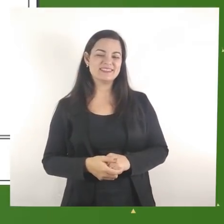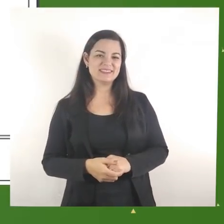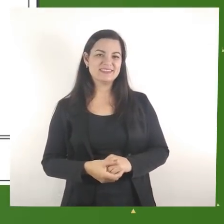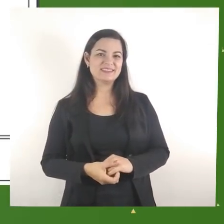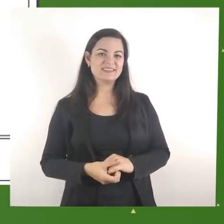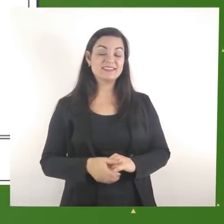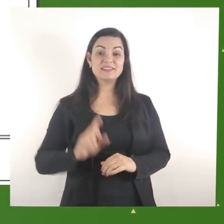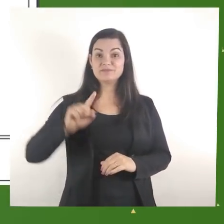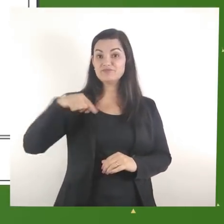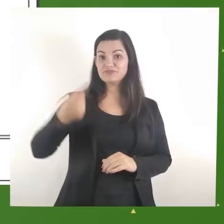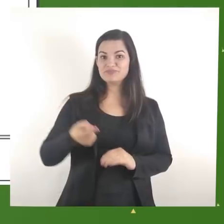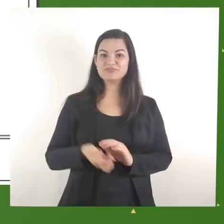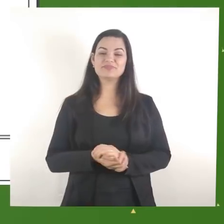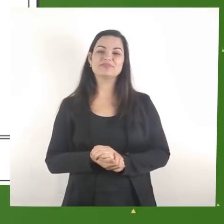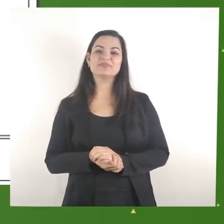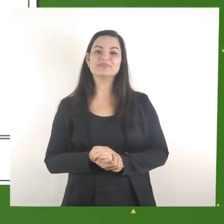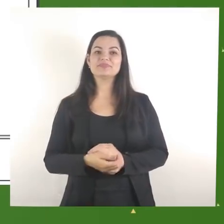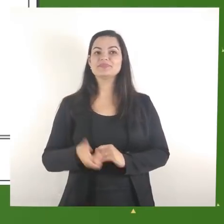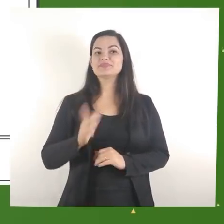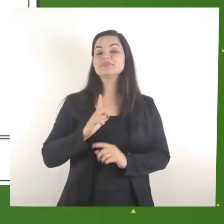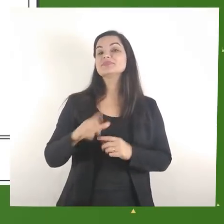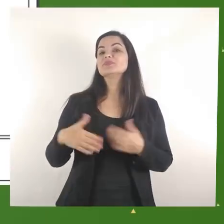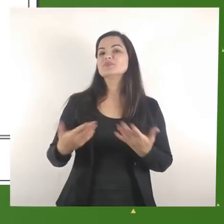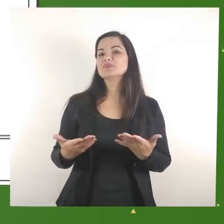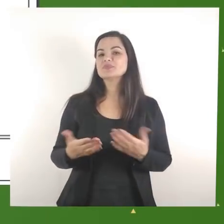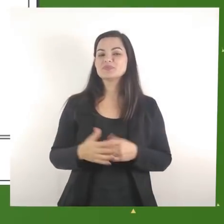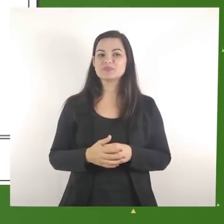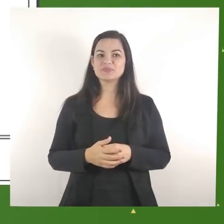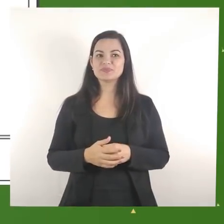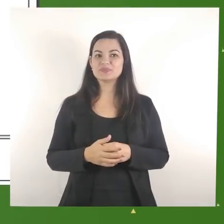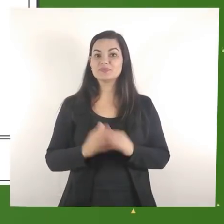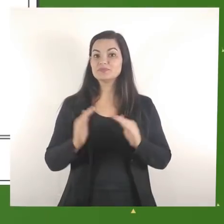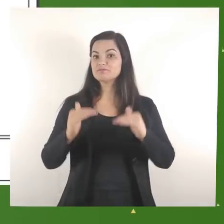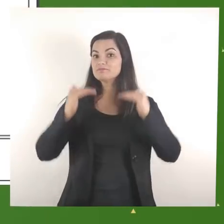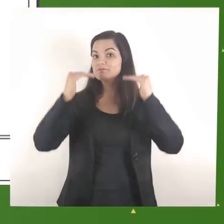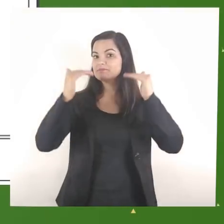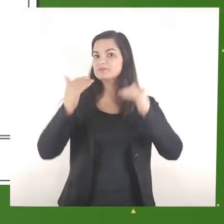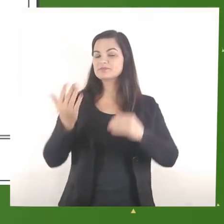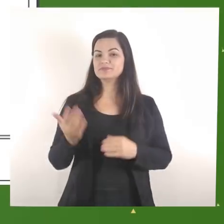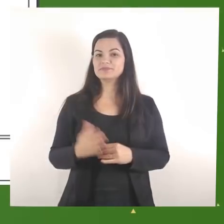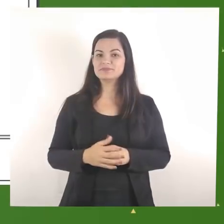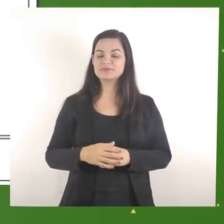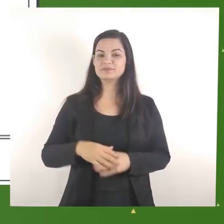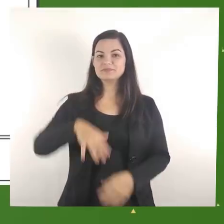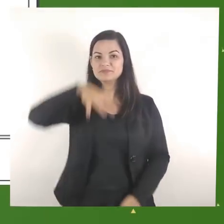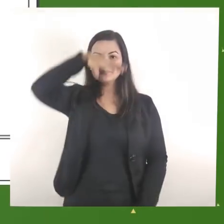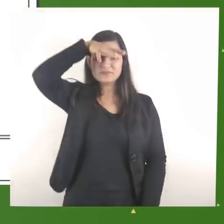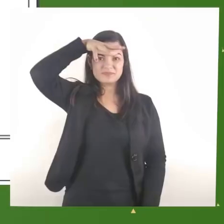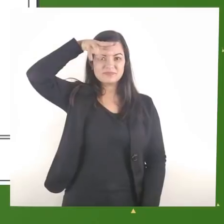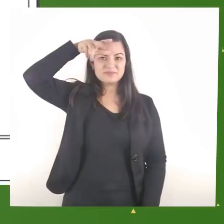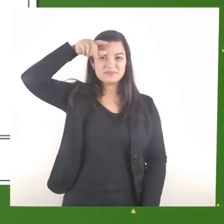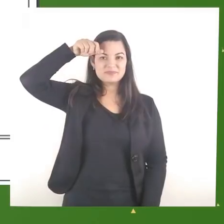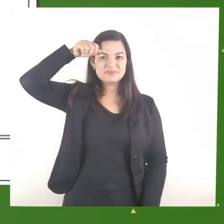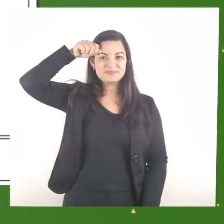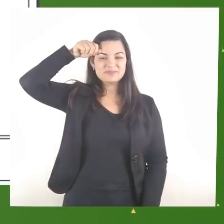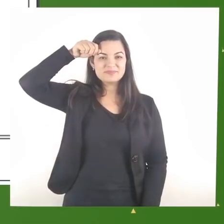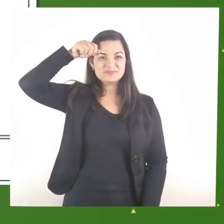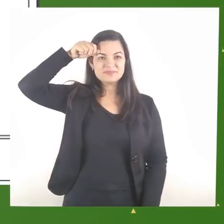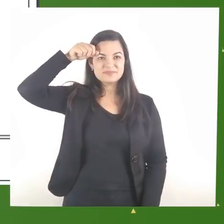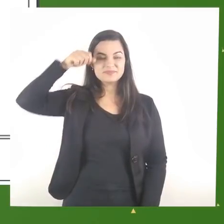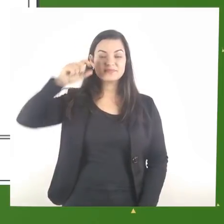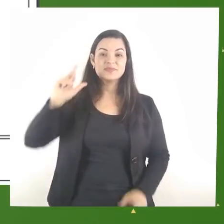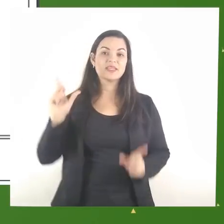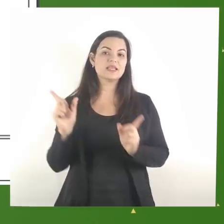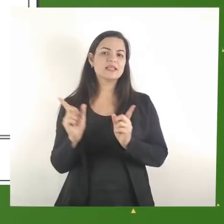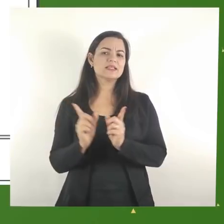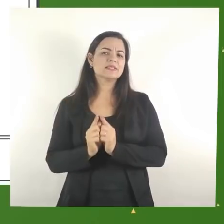letra. Depois, nós temos aqui em cima, Mato Grosso. A